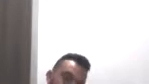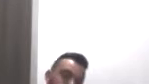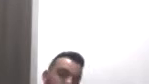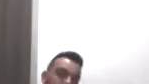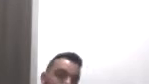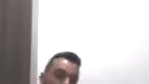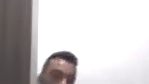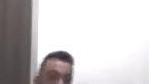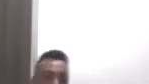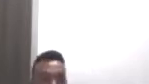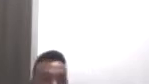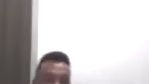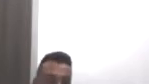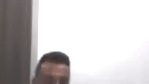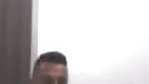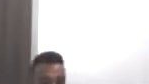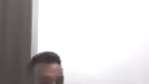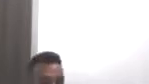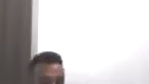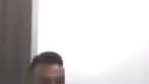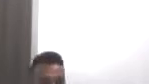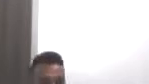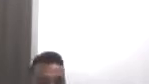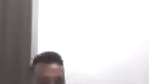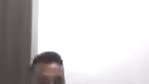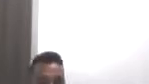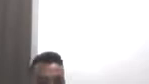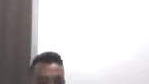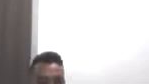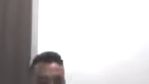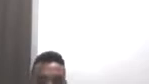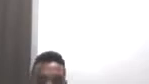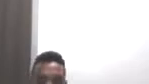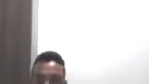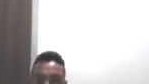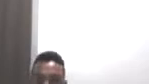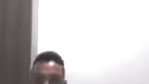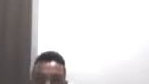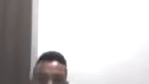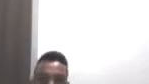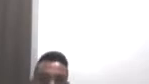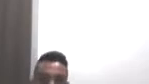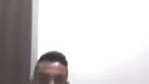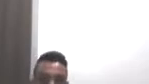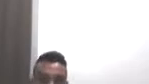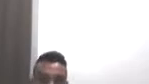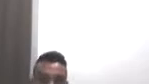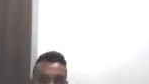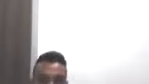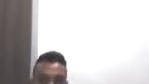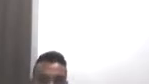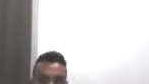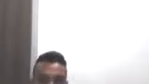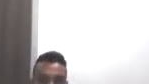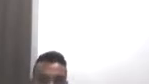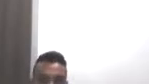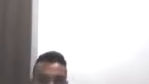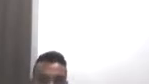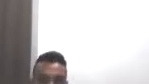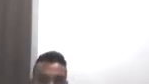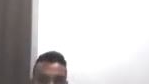um lipídio. Existem outras que vai ter apenas uma molécula de ácido graxo, com a presença do fosfato e